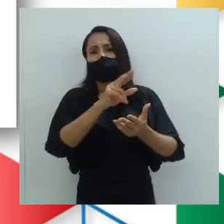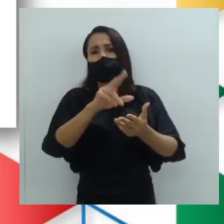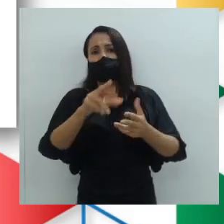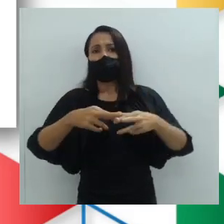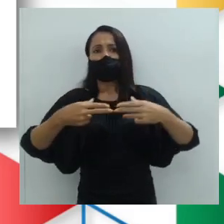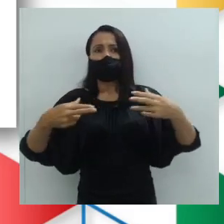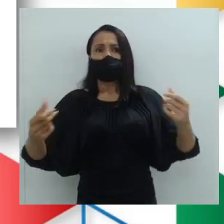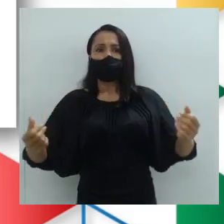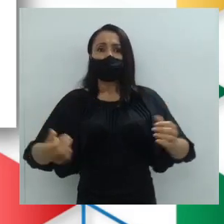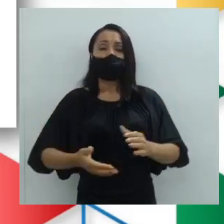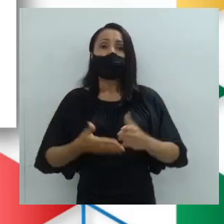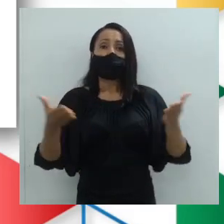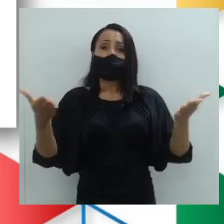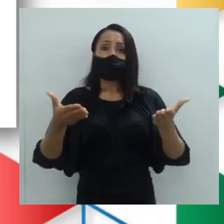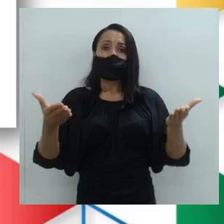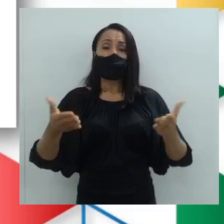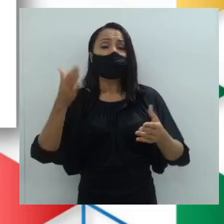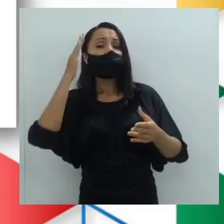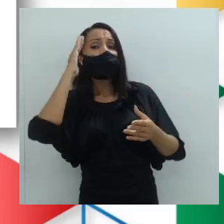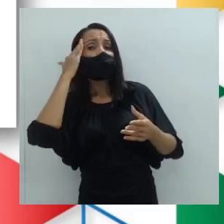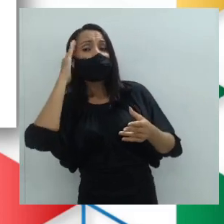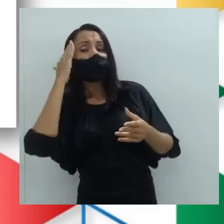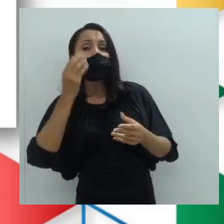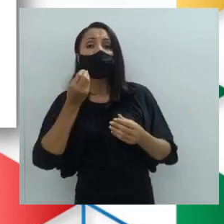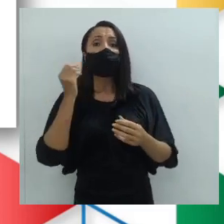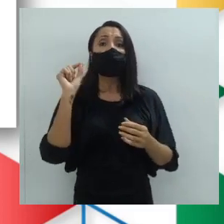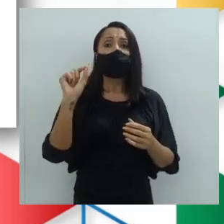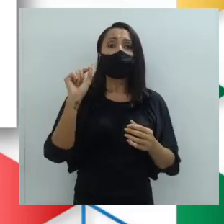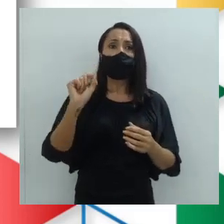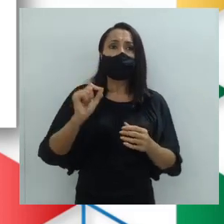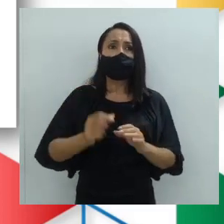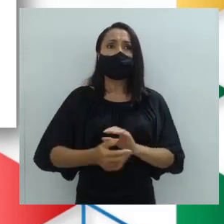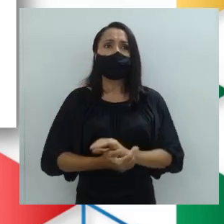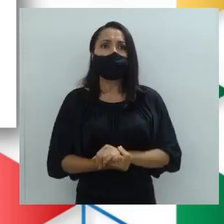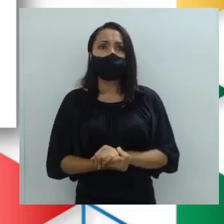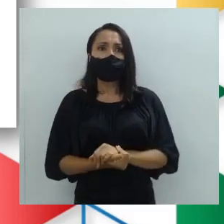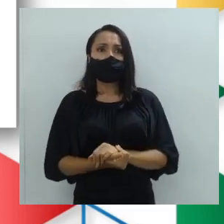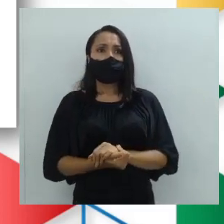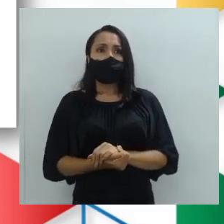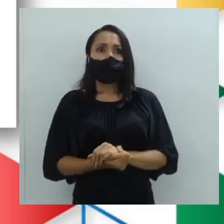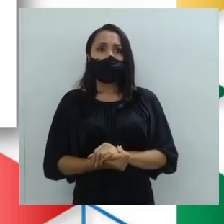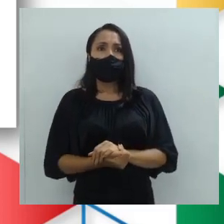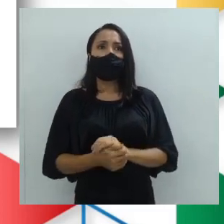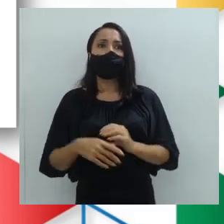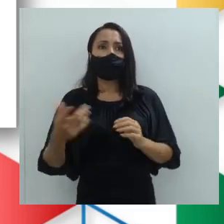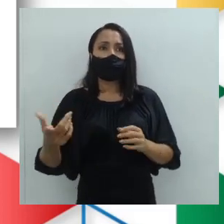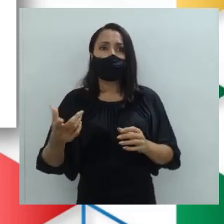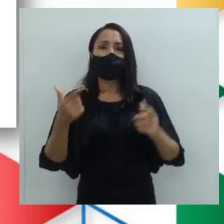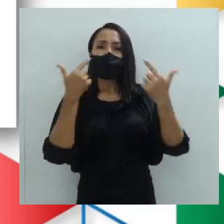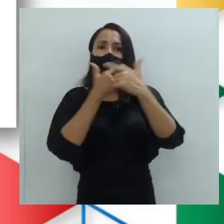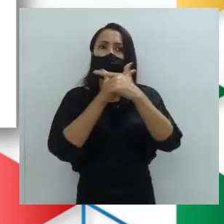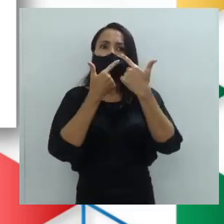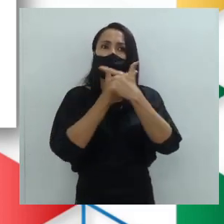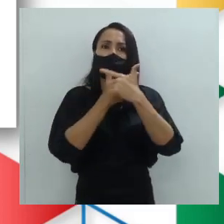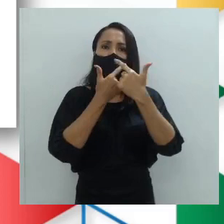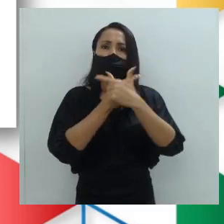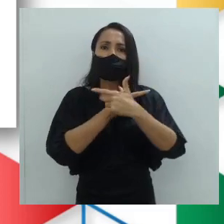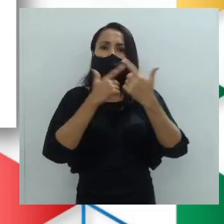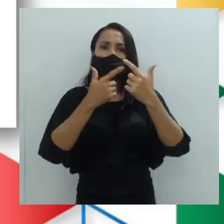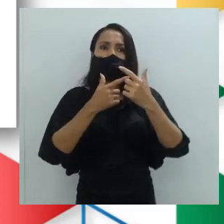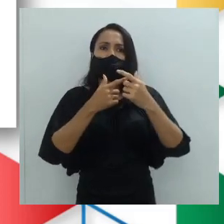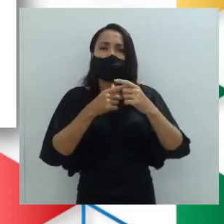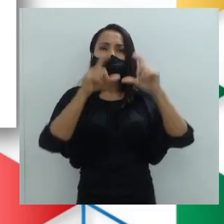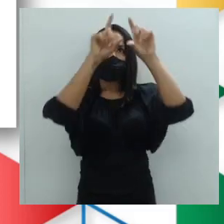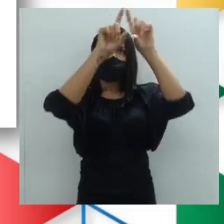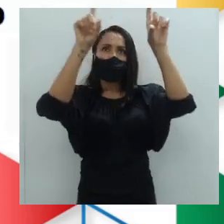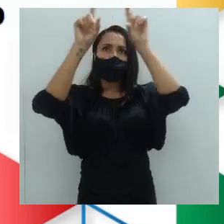Mas vamos agora entender justamente quando eu coloco assim. Vamos conhecer agora o mundo da ironia dentro de uma tira,